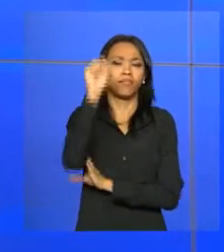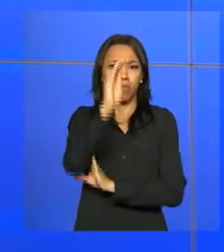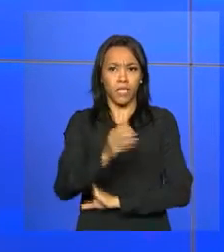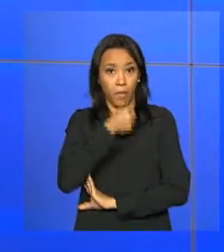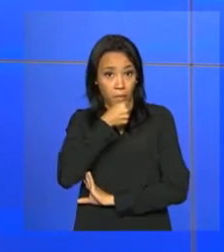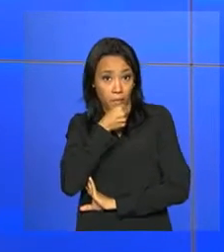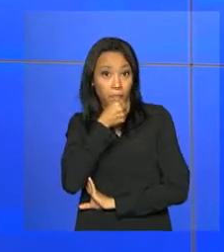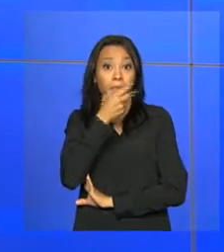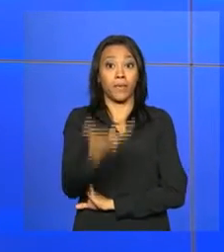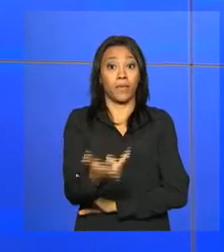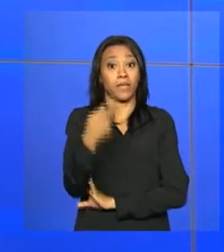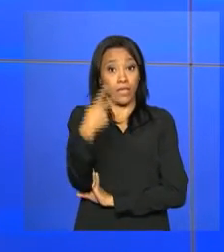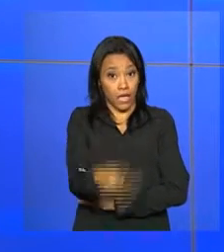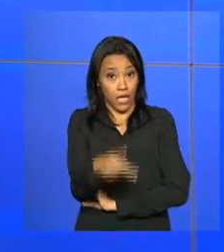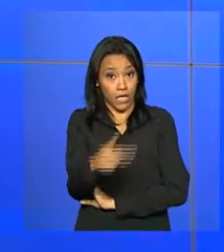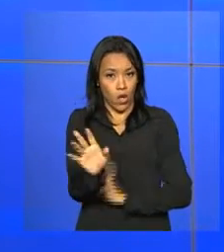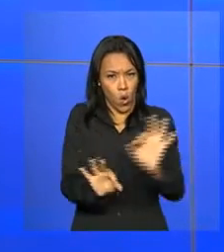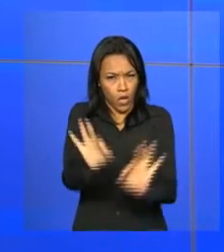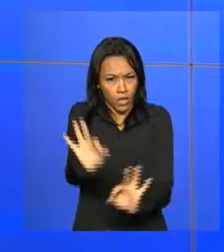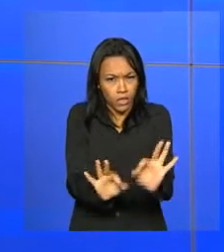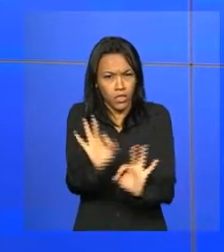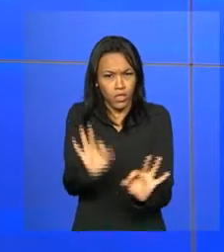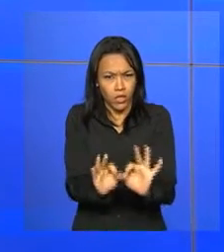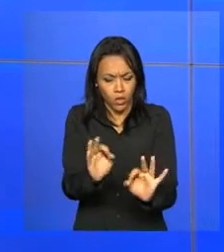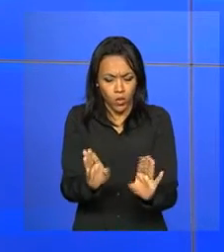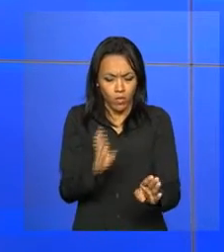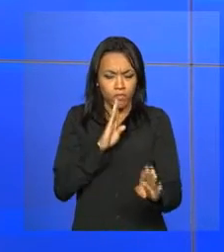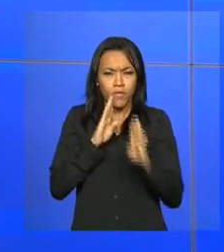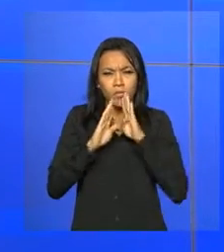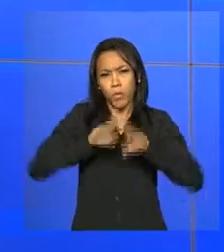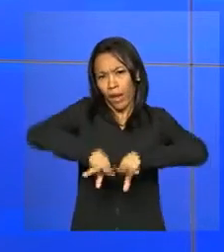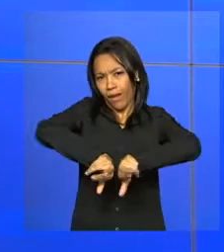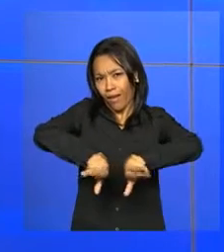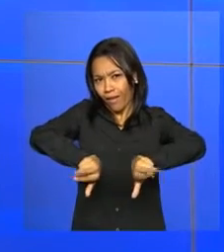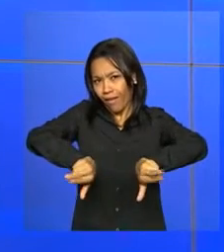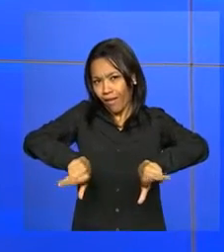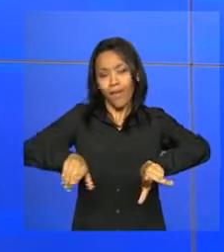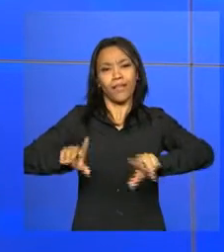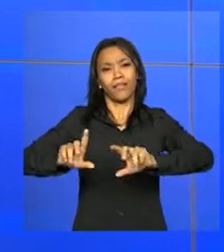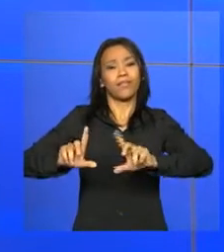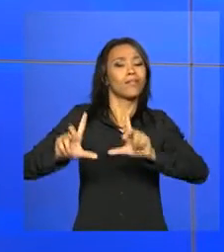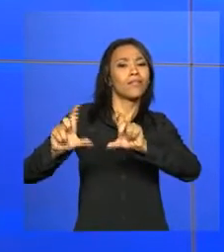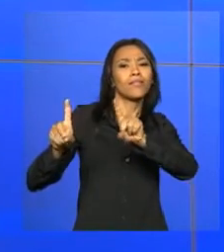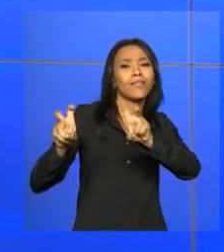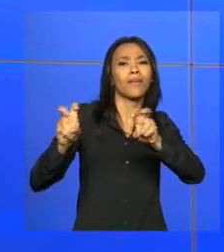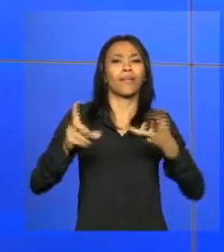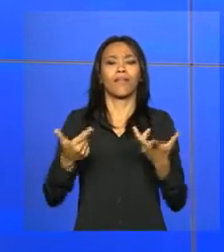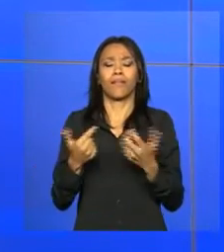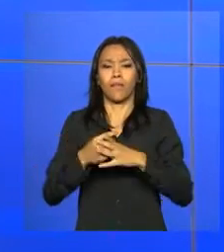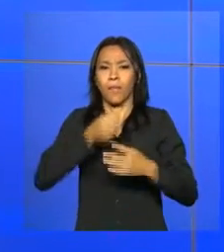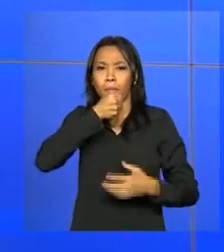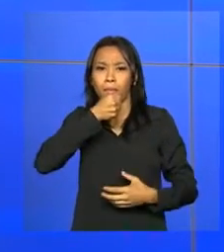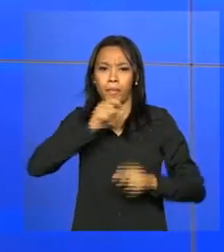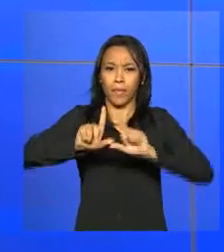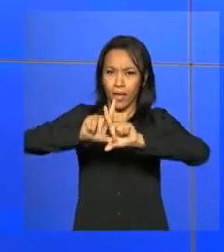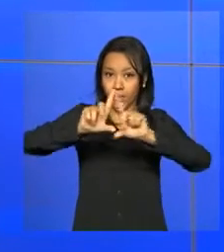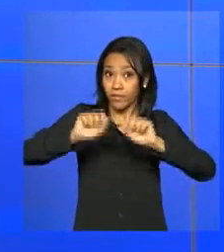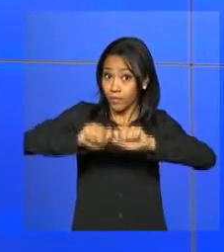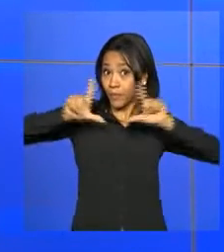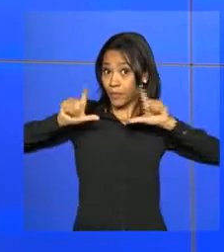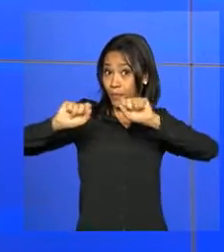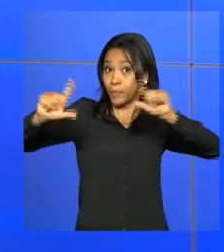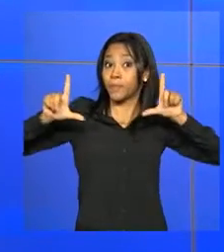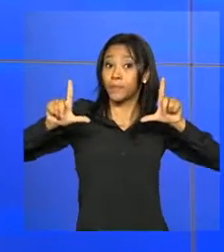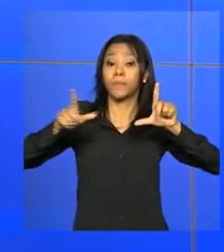multimídia da tvnbr acompanhou todos os detalhes com programas temáticos e flashes ao vivo trouxemos as